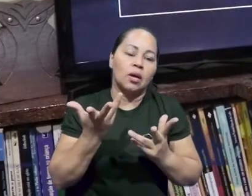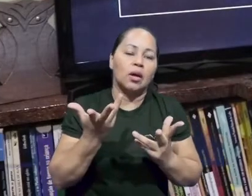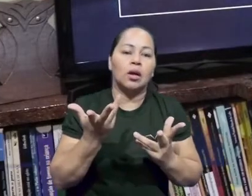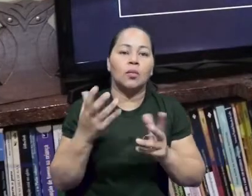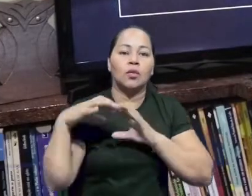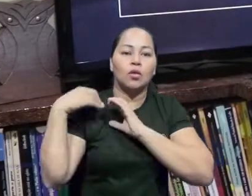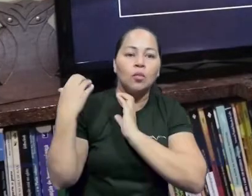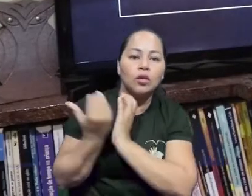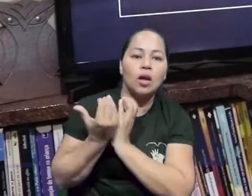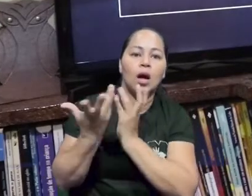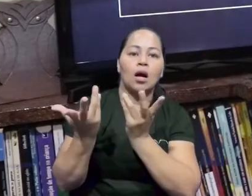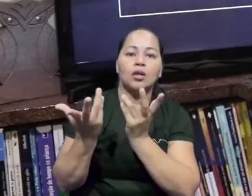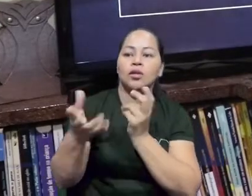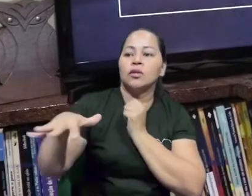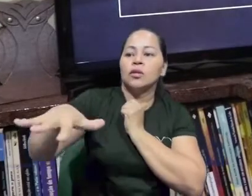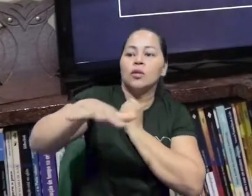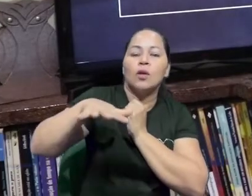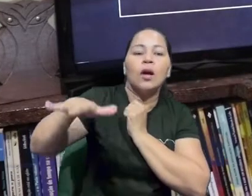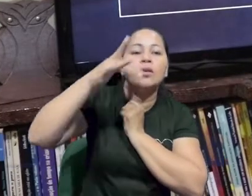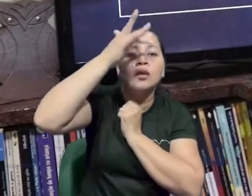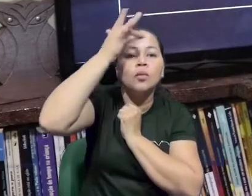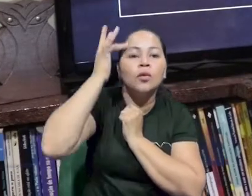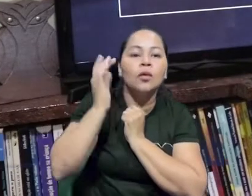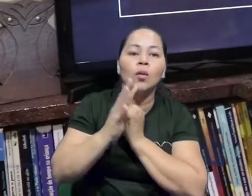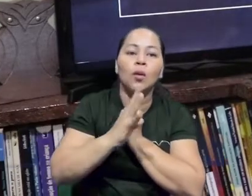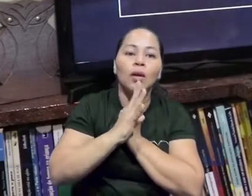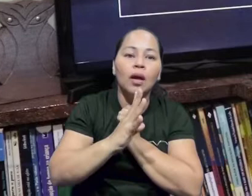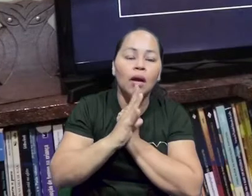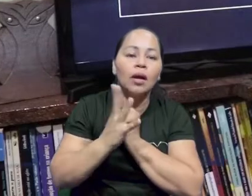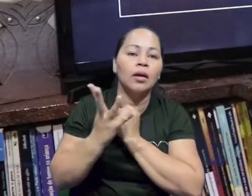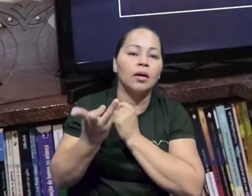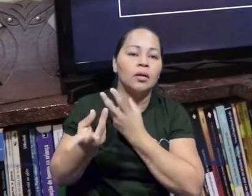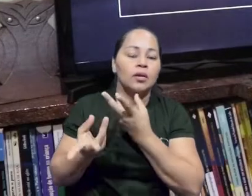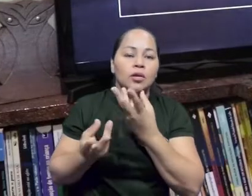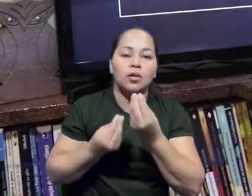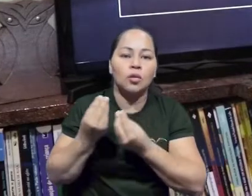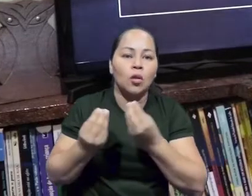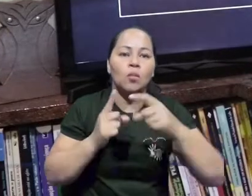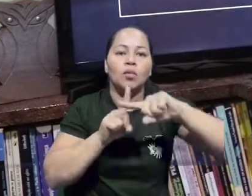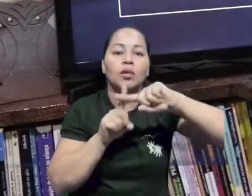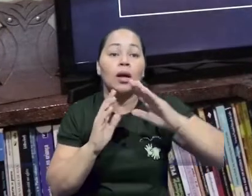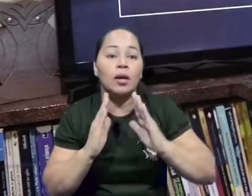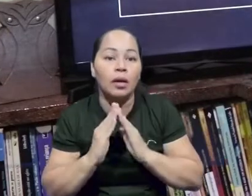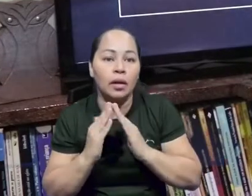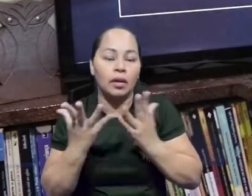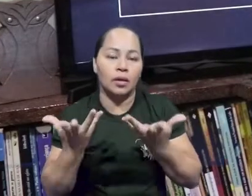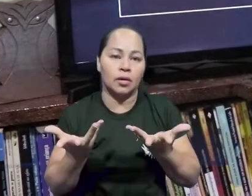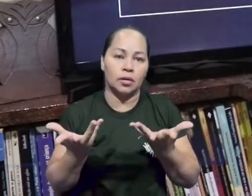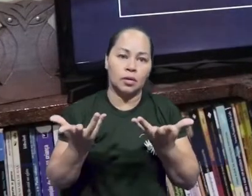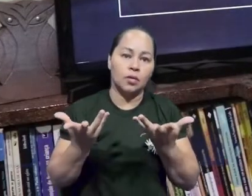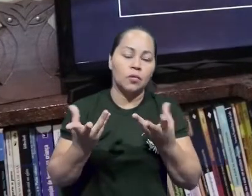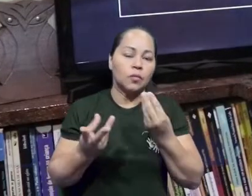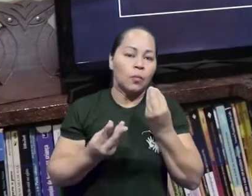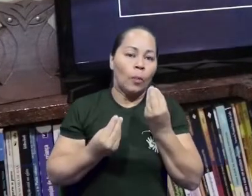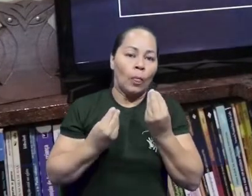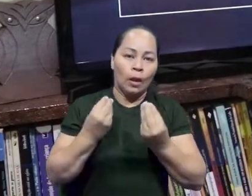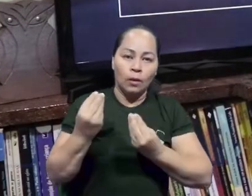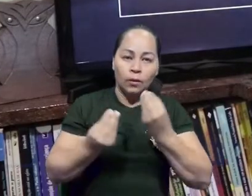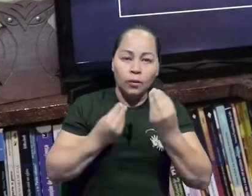na comunidade, é saber se ele conhece como que funciona a igreja, como que funciona